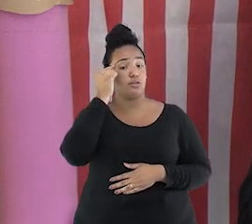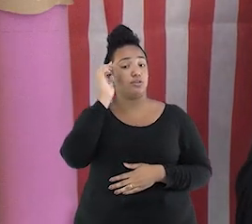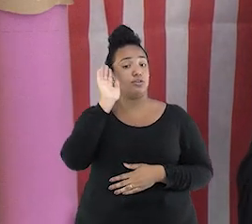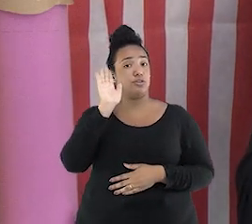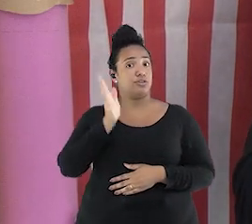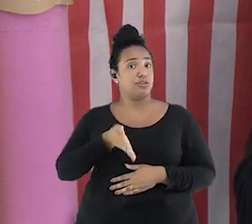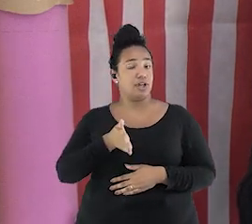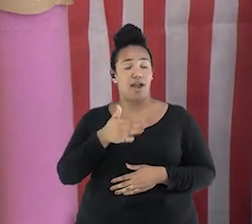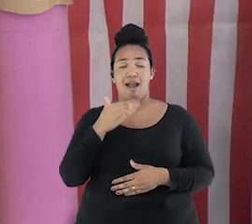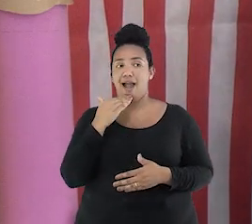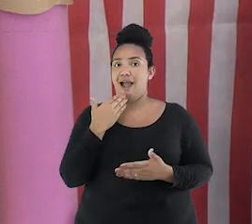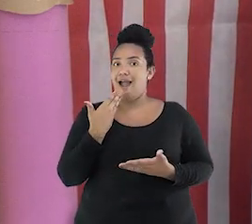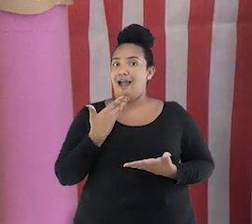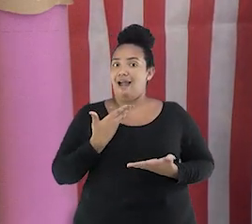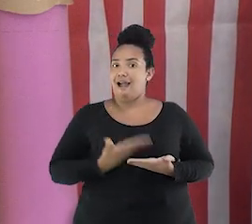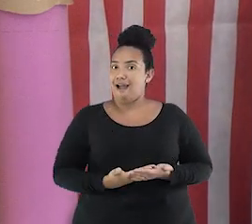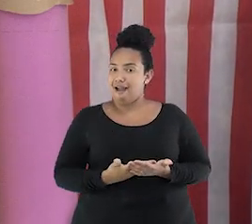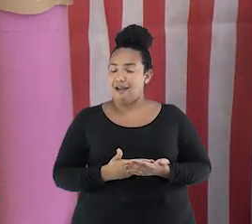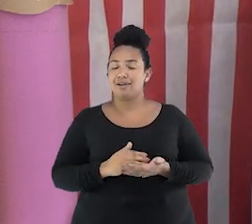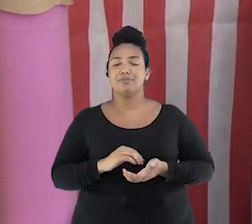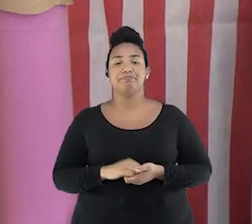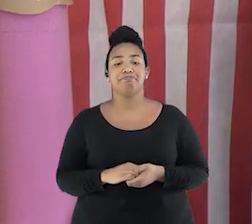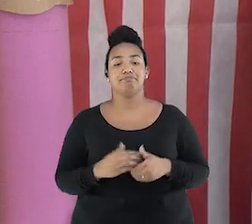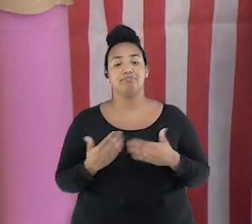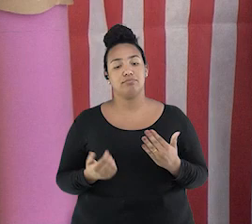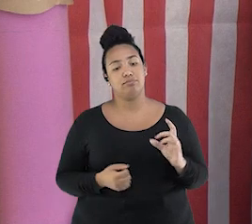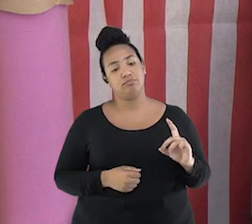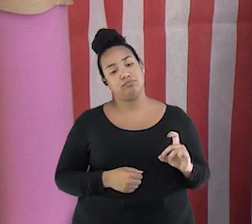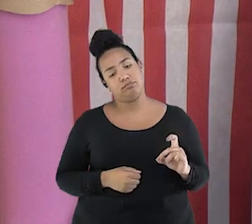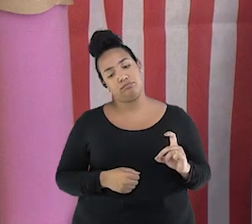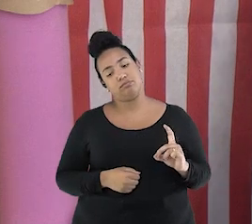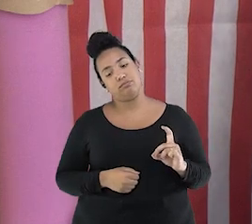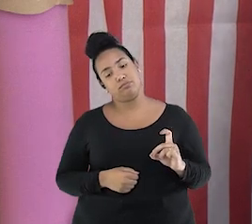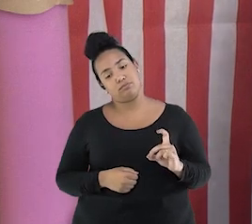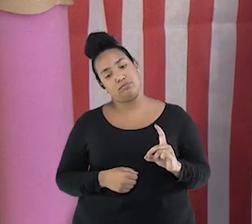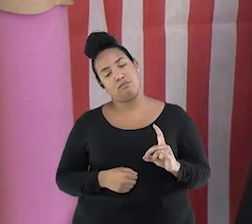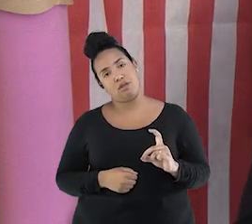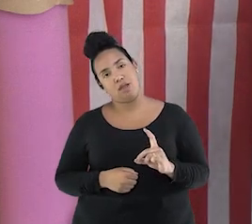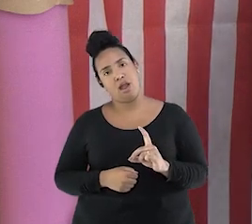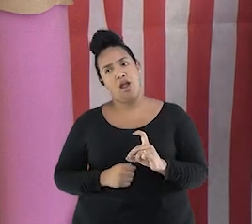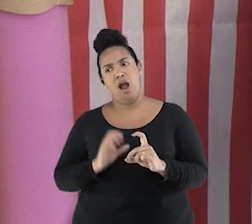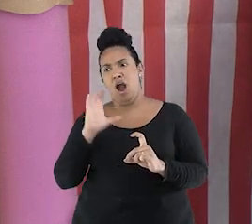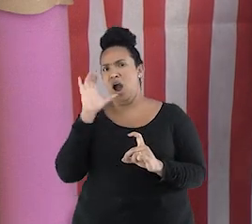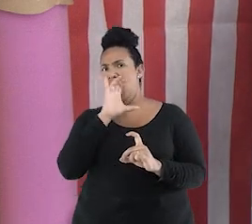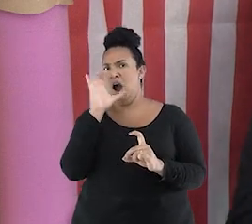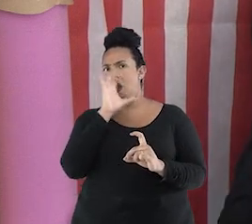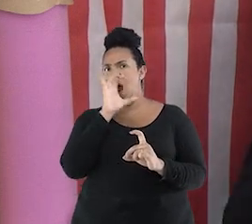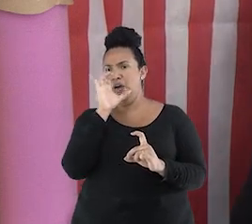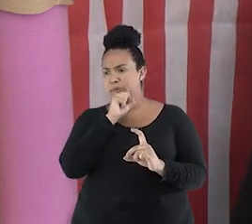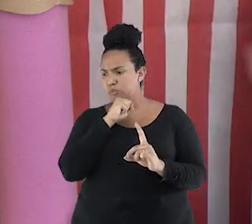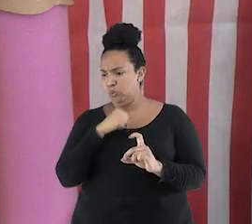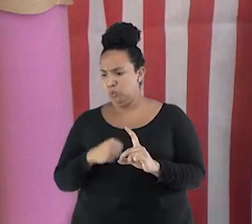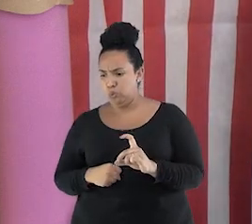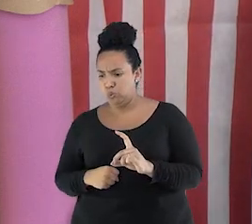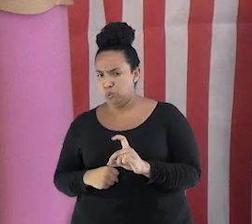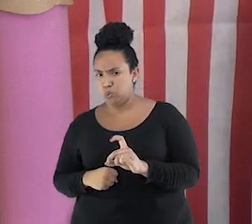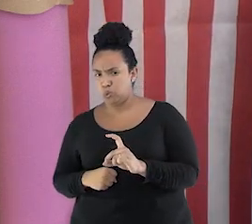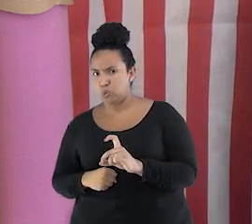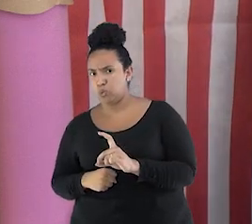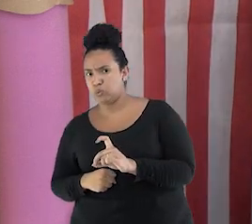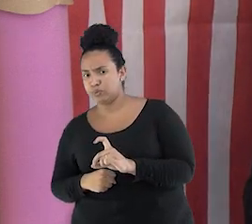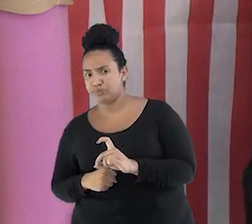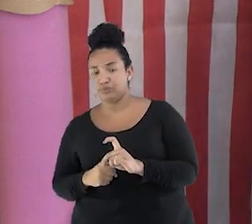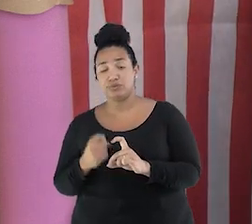que estava encantada com a ideia, vinha vindo mais depressa que podia. Talvez dentro de alguns